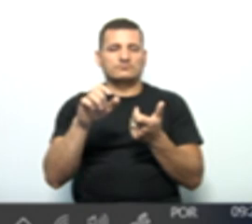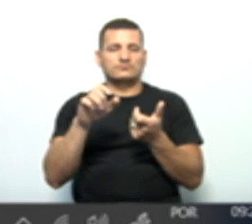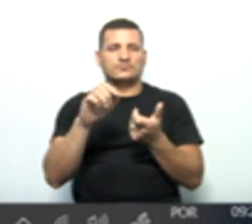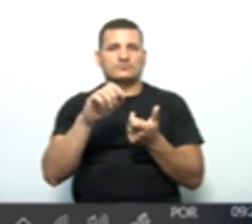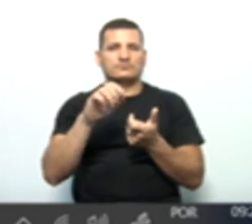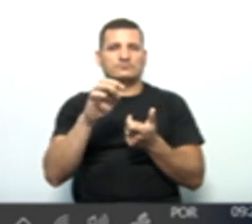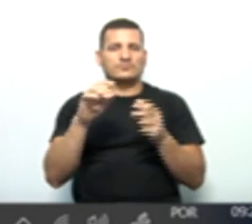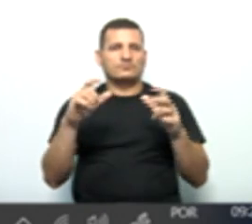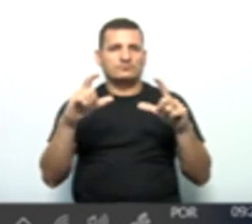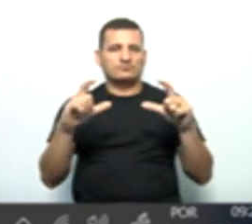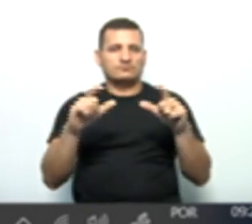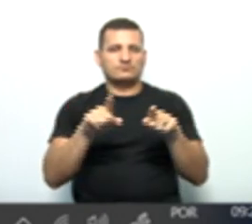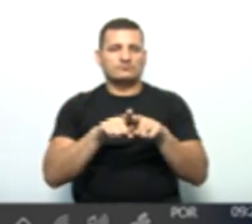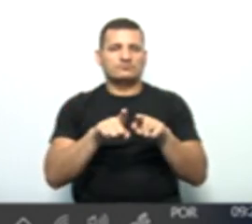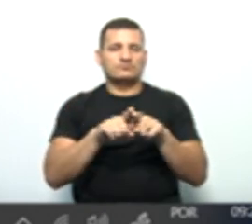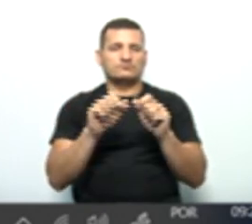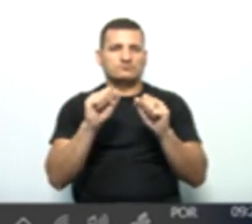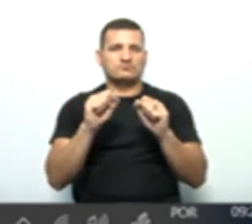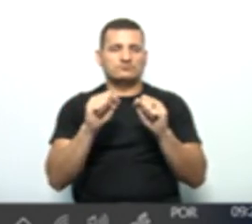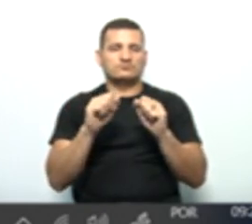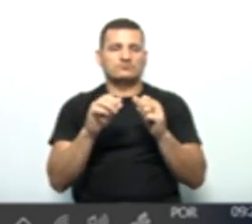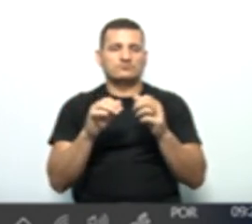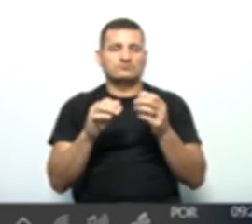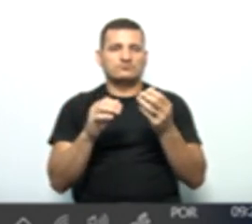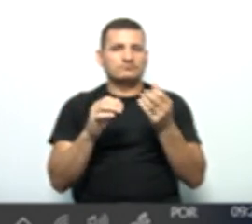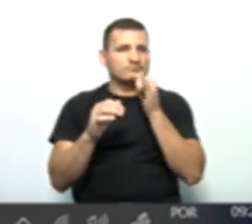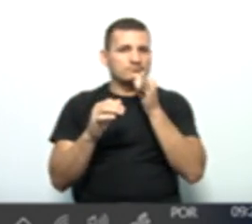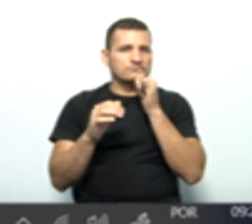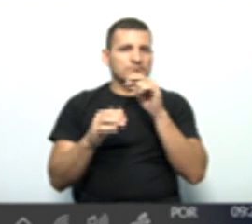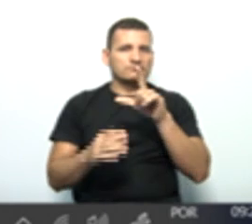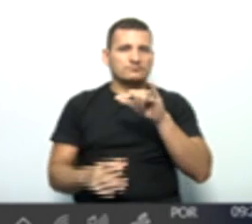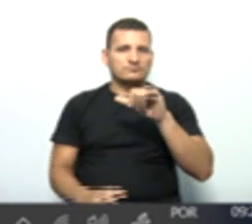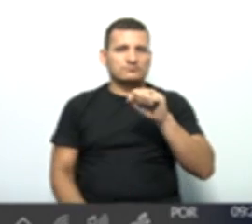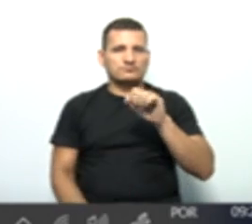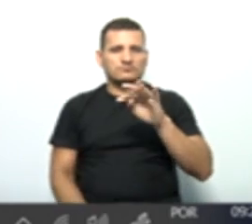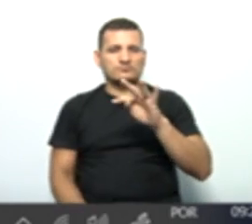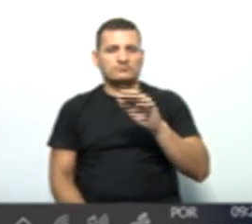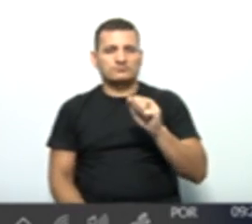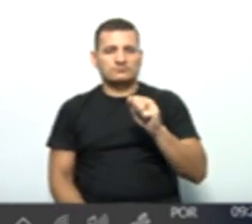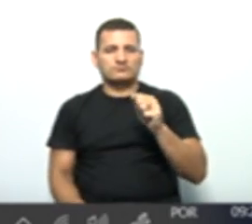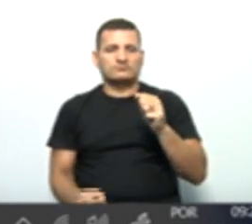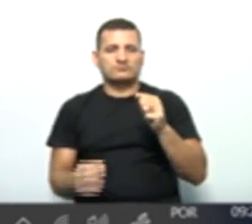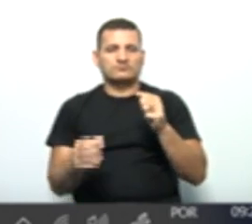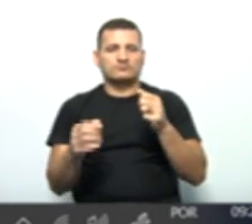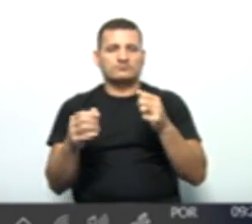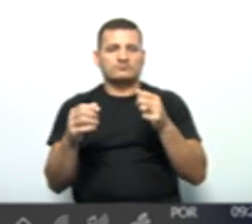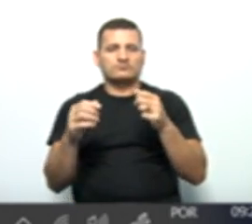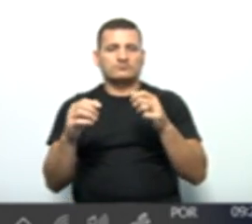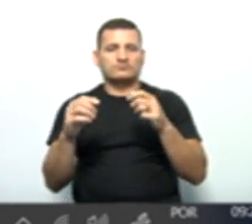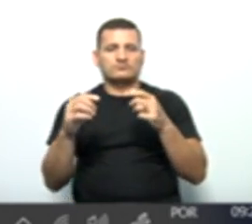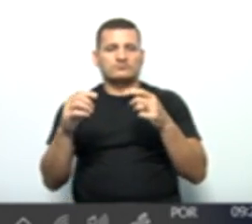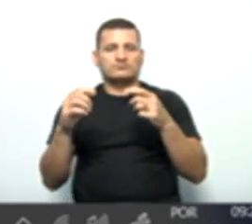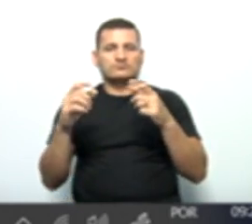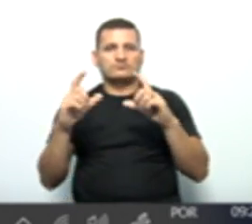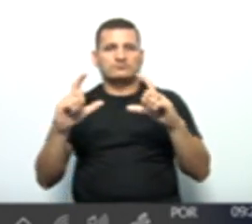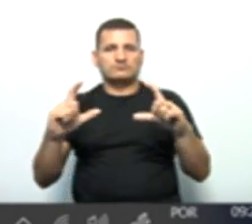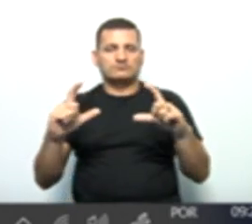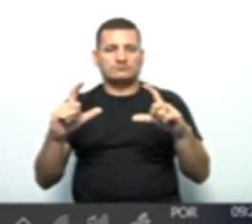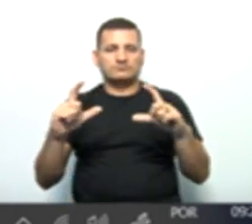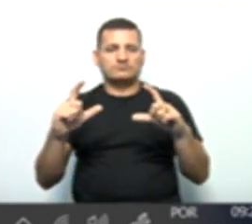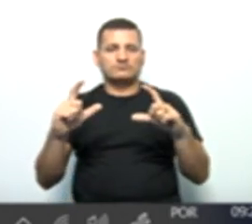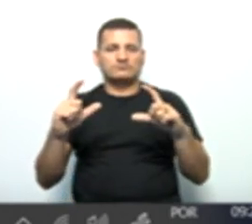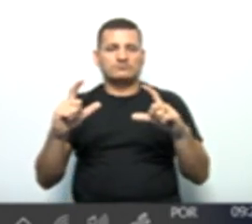exemplo, bota aqui, vou criar uma lista, e dentro dessa tupla, você vai